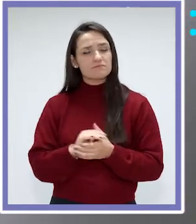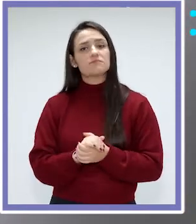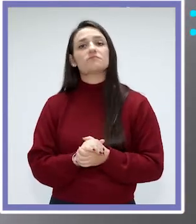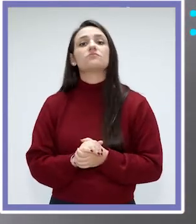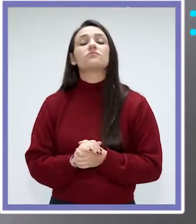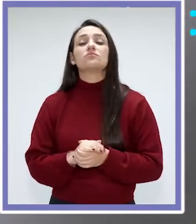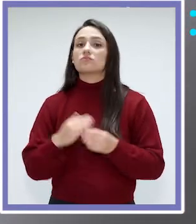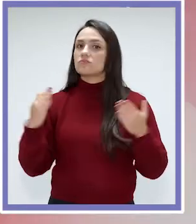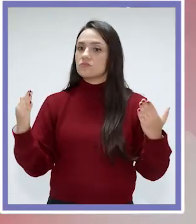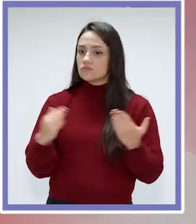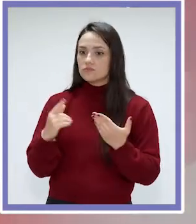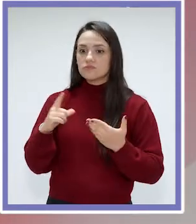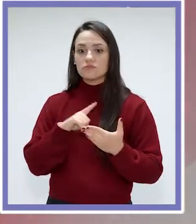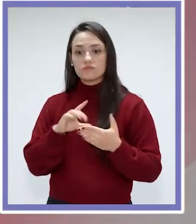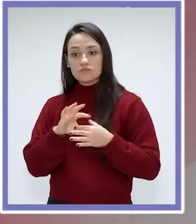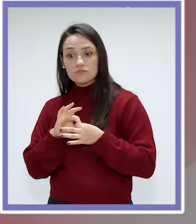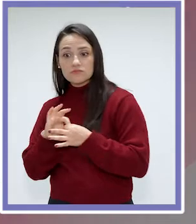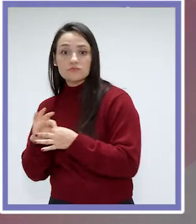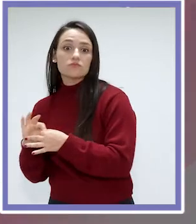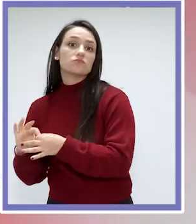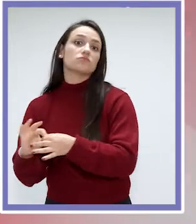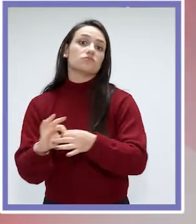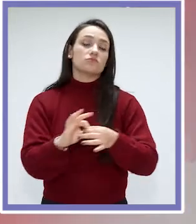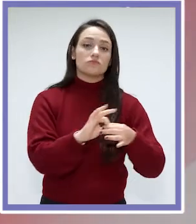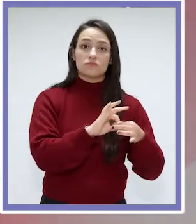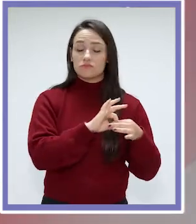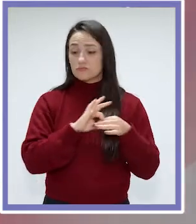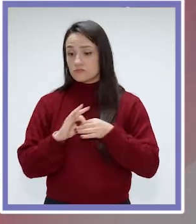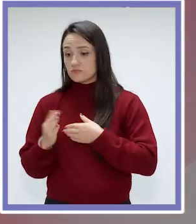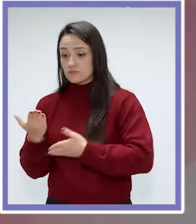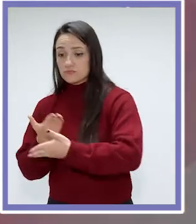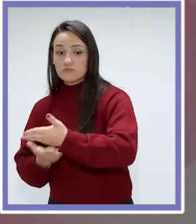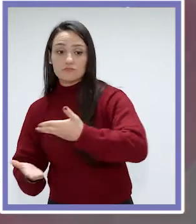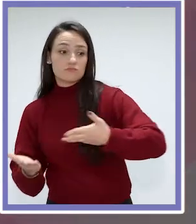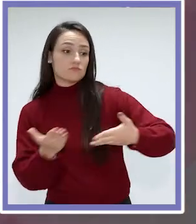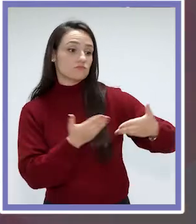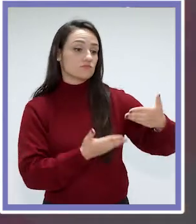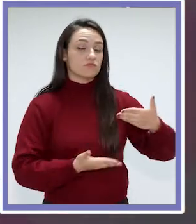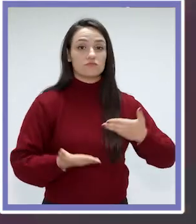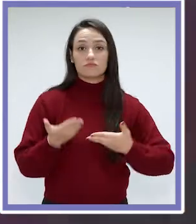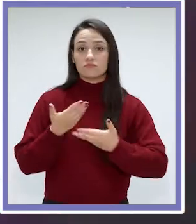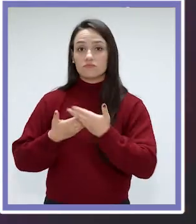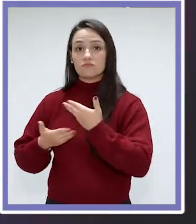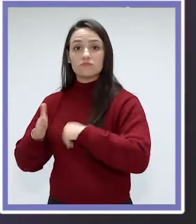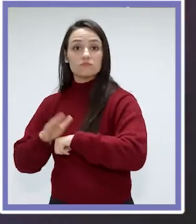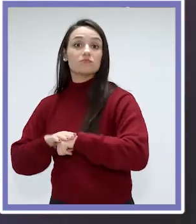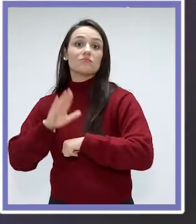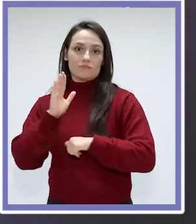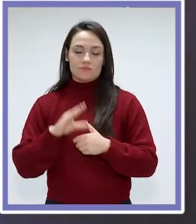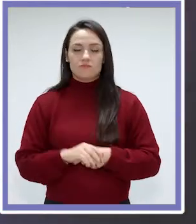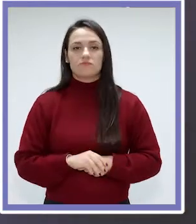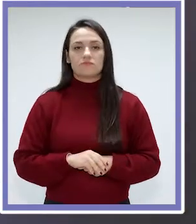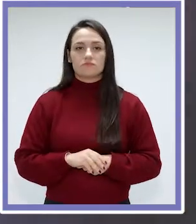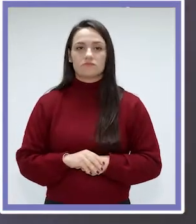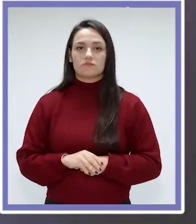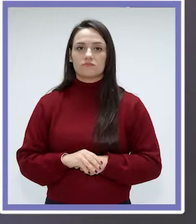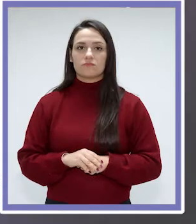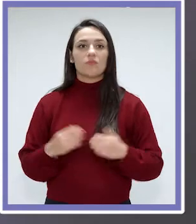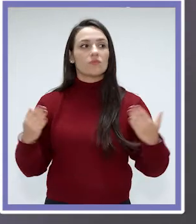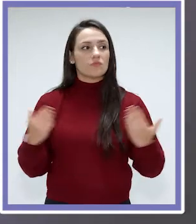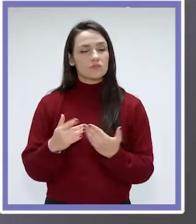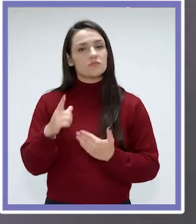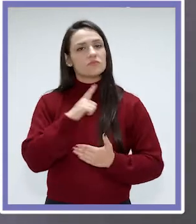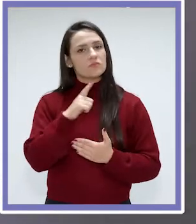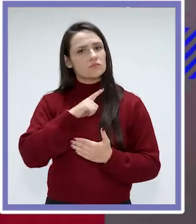Hoje nós interagimos muito mais, talvez, do que antes, porque nós também entramos nessa outra cultura